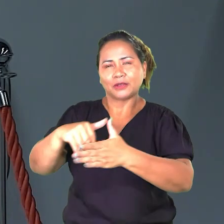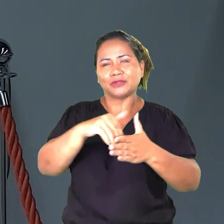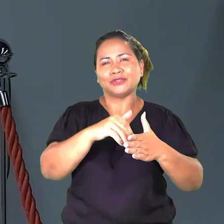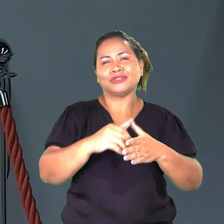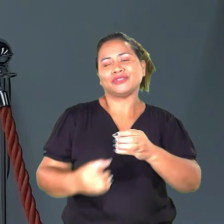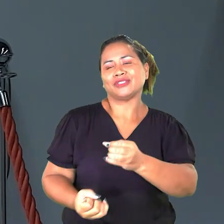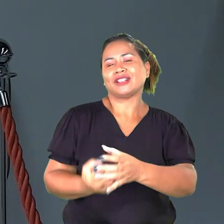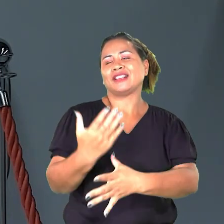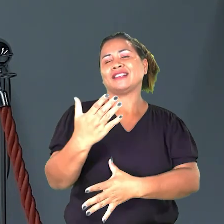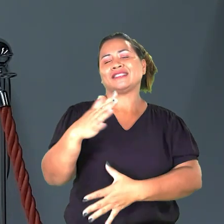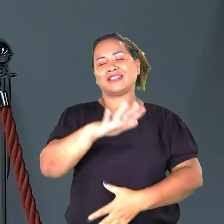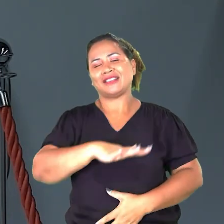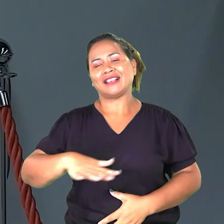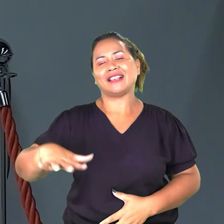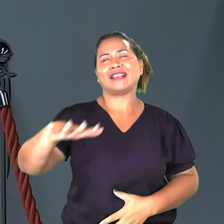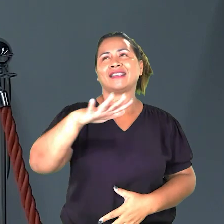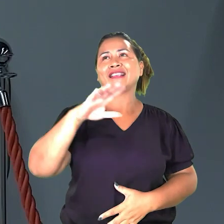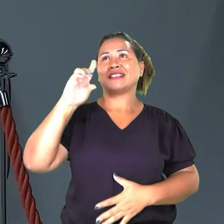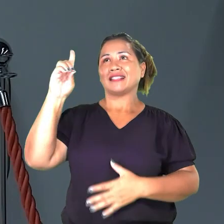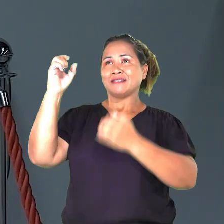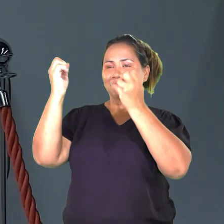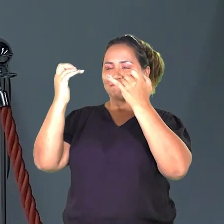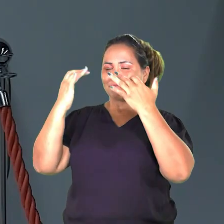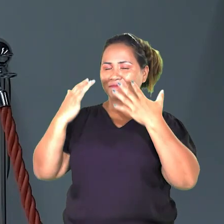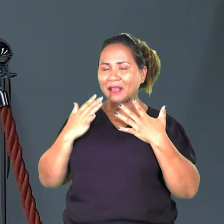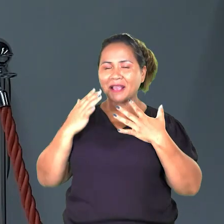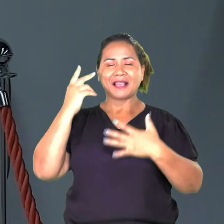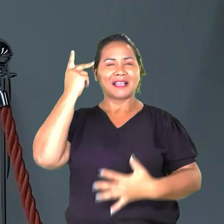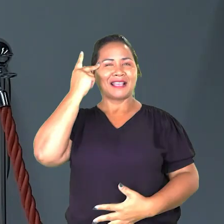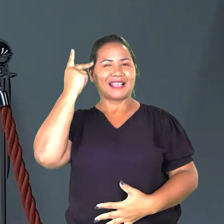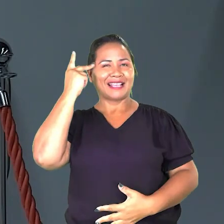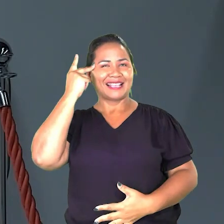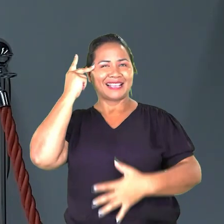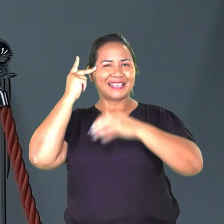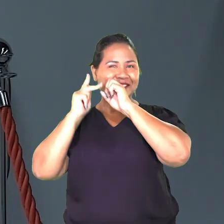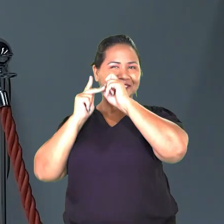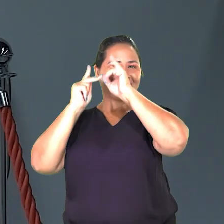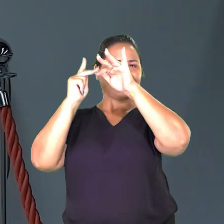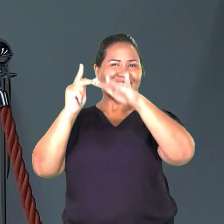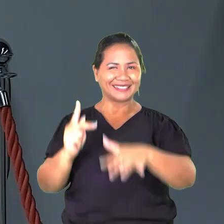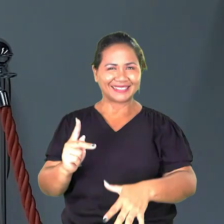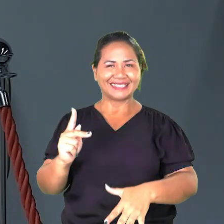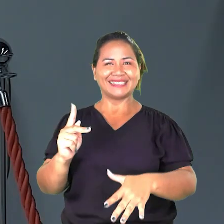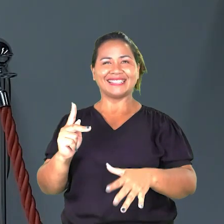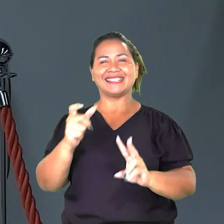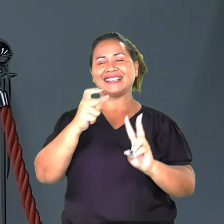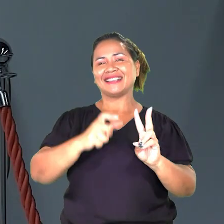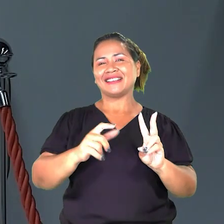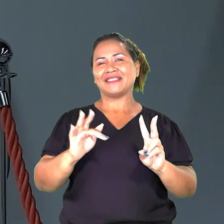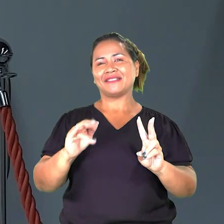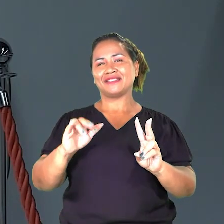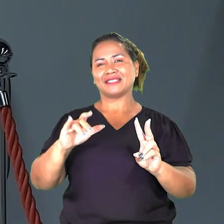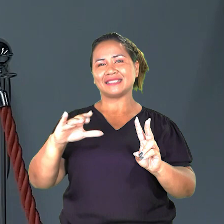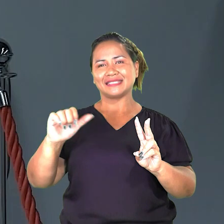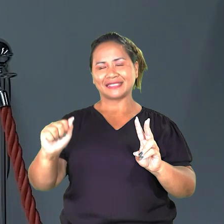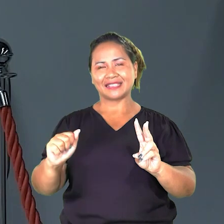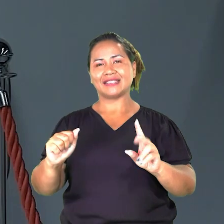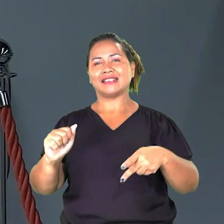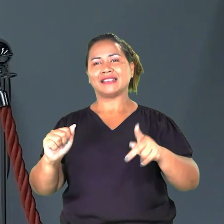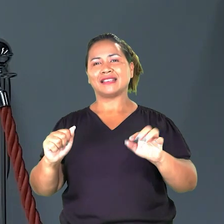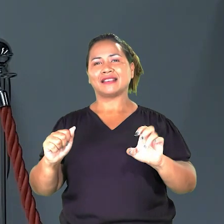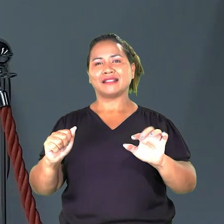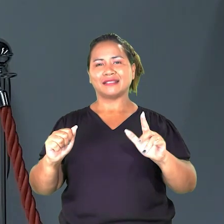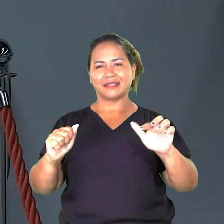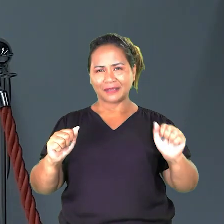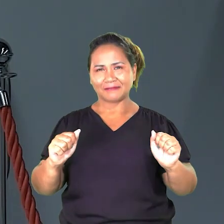sonho da memória eleitoral, que nasceu e floresceu em terras de Brigadeiro, sob a bênção bem paulista